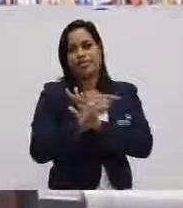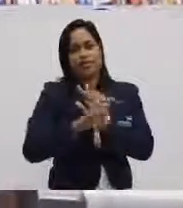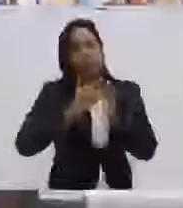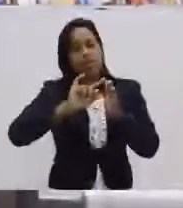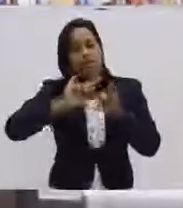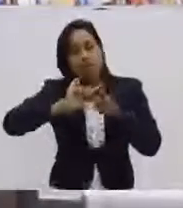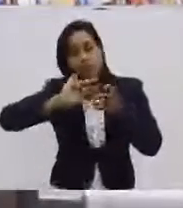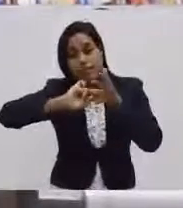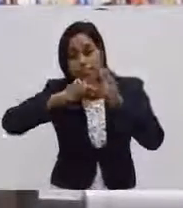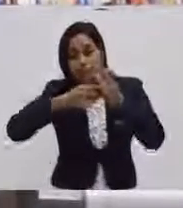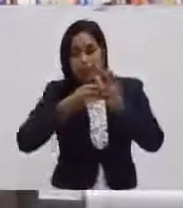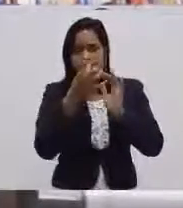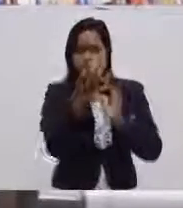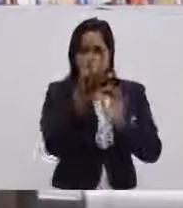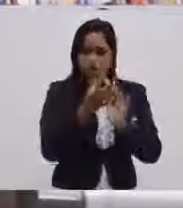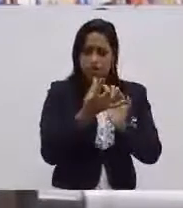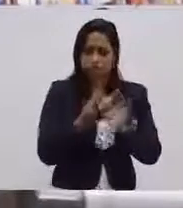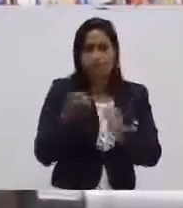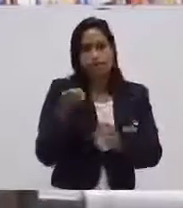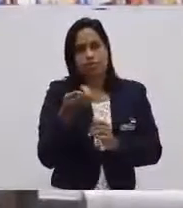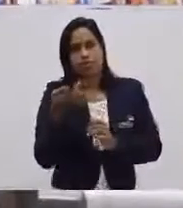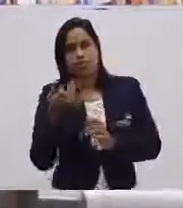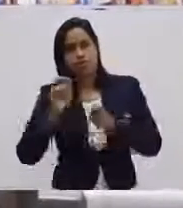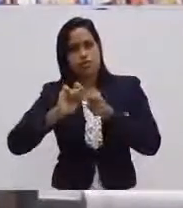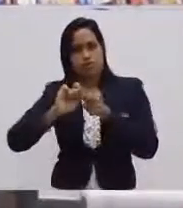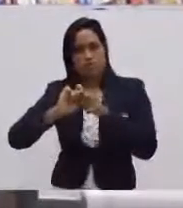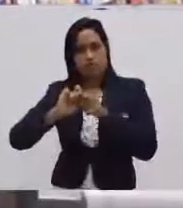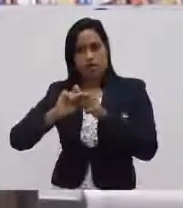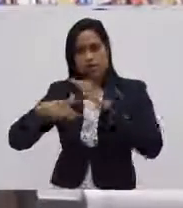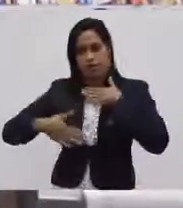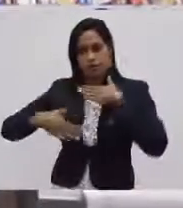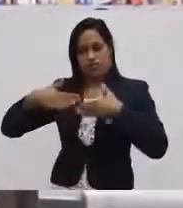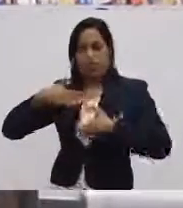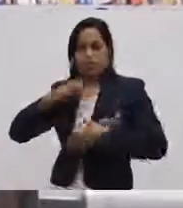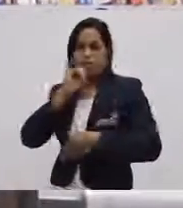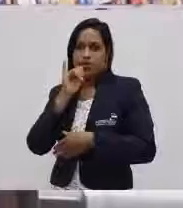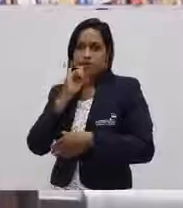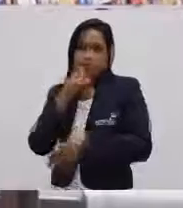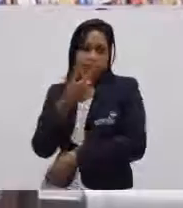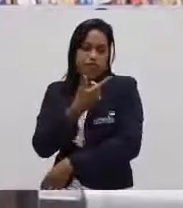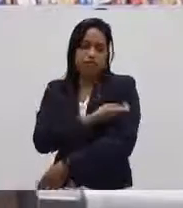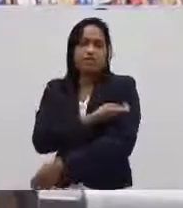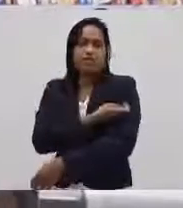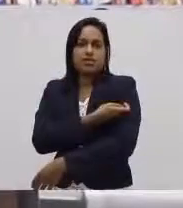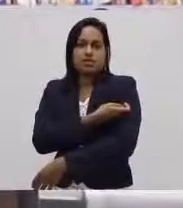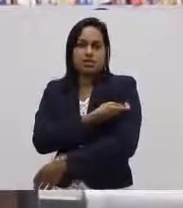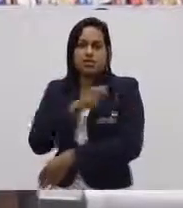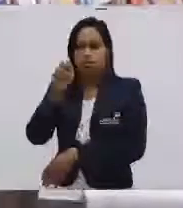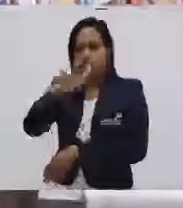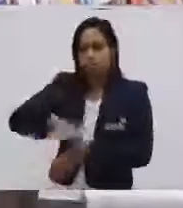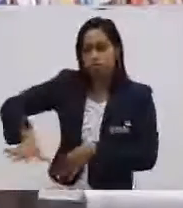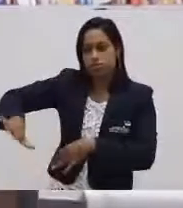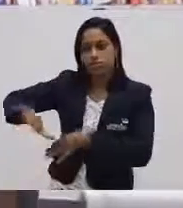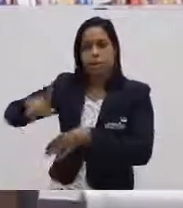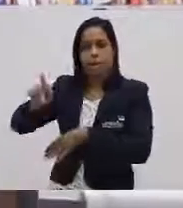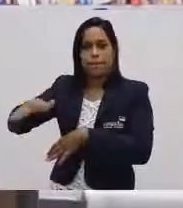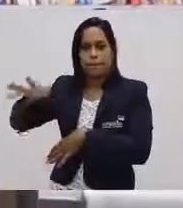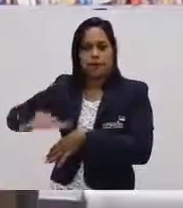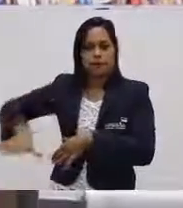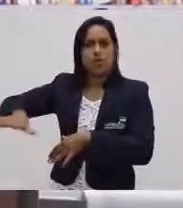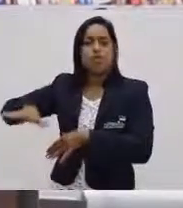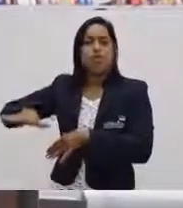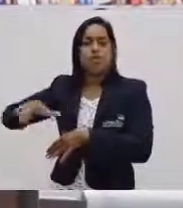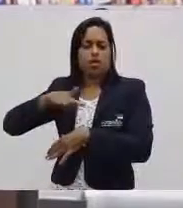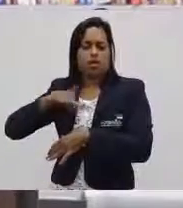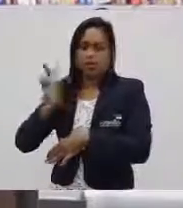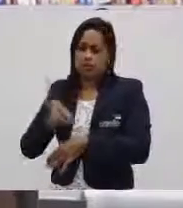os processos foram arranjados fisicamente. Um exemplo é um programa de vacinação em massa, onde cada paciente segue a mesma sequência